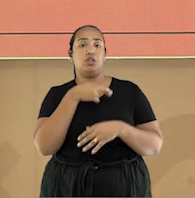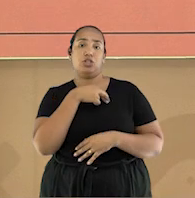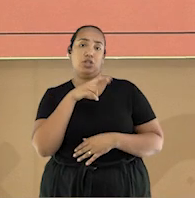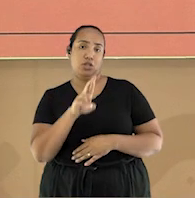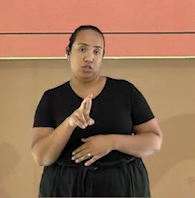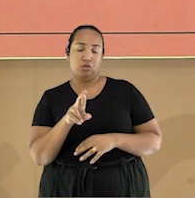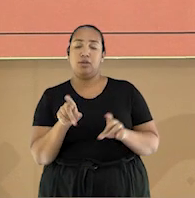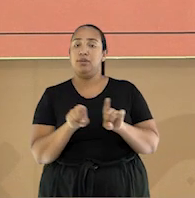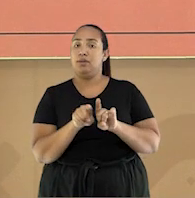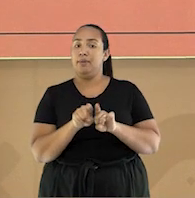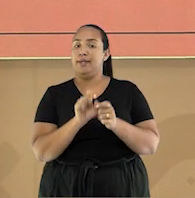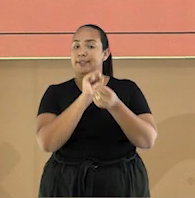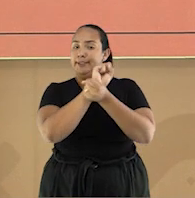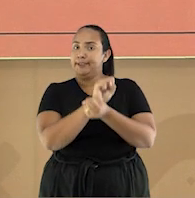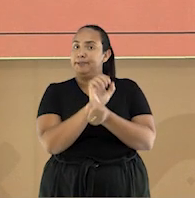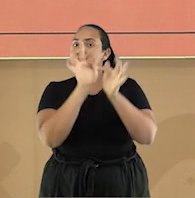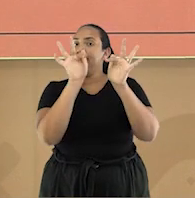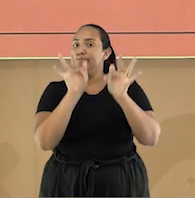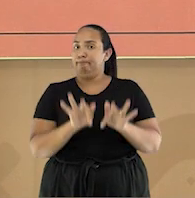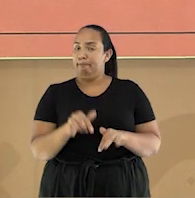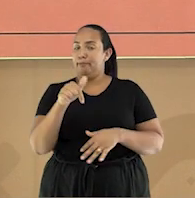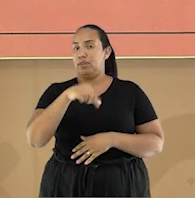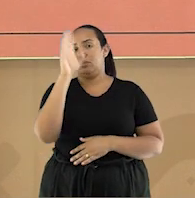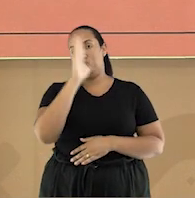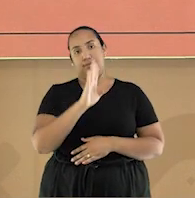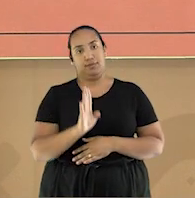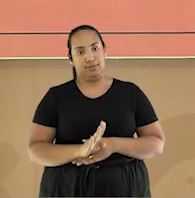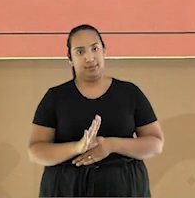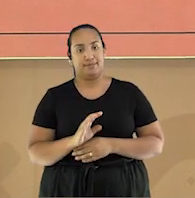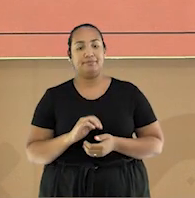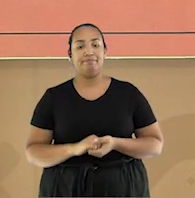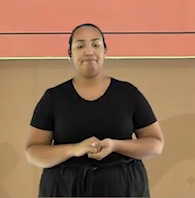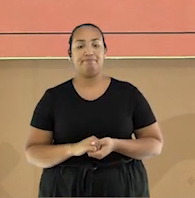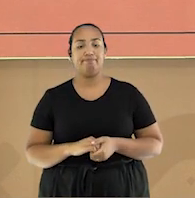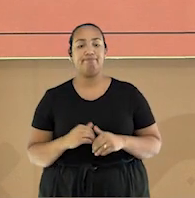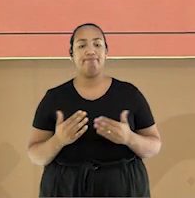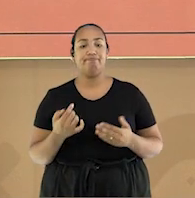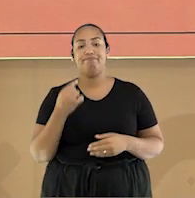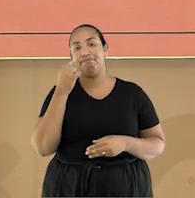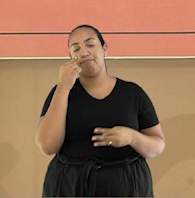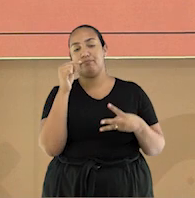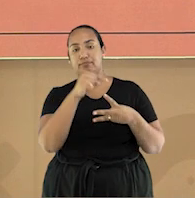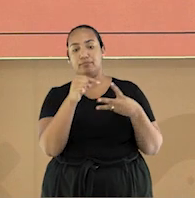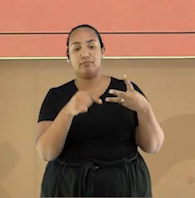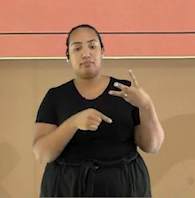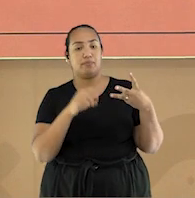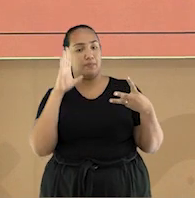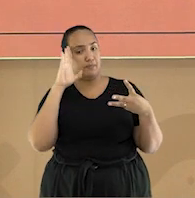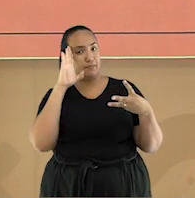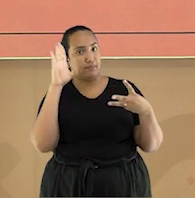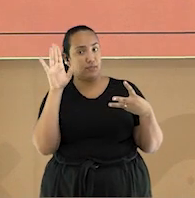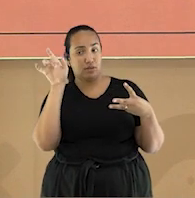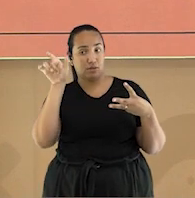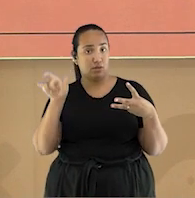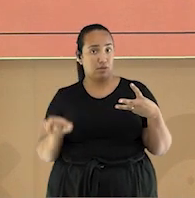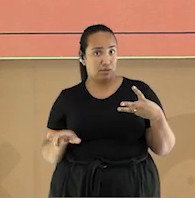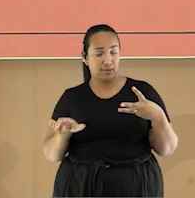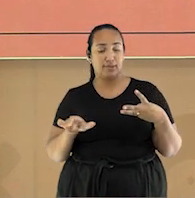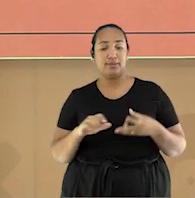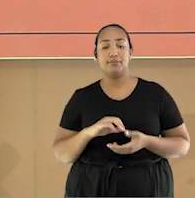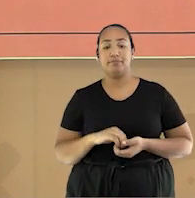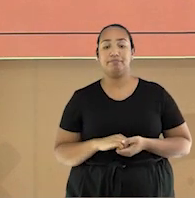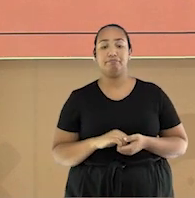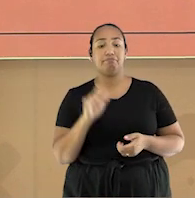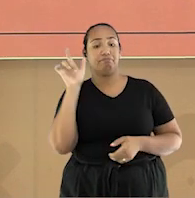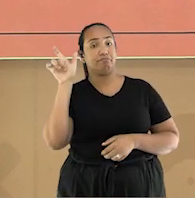pelo fim da escravidão colonial no Brasil. Então podemos ver os principais tópicos, né, da pessoa de Zumbi dos Palmares.